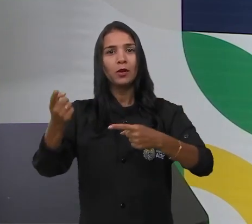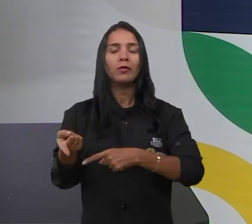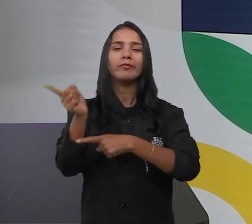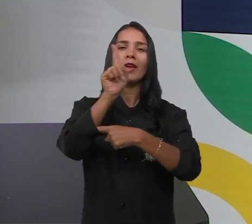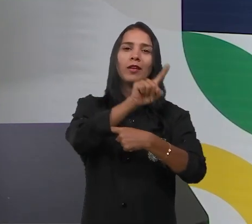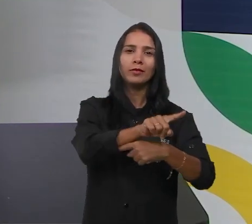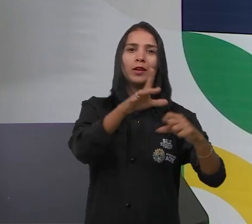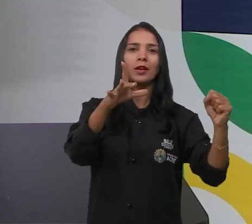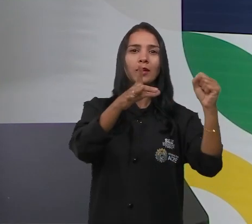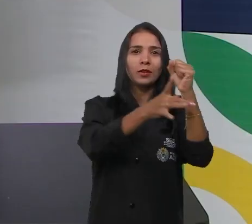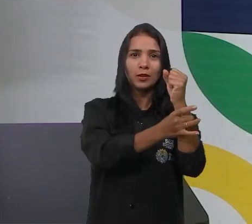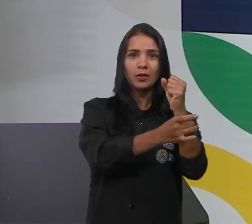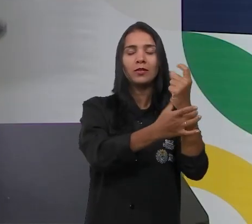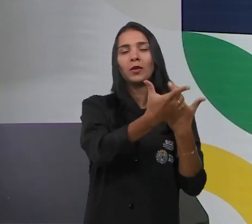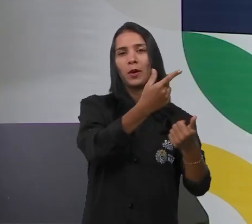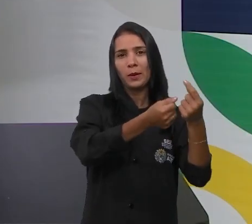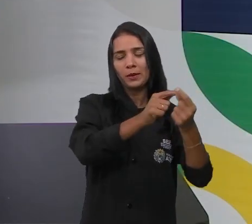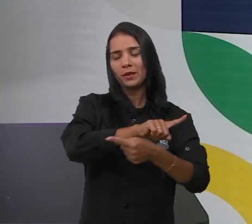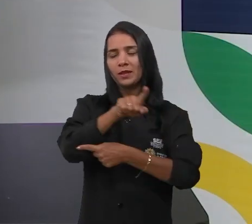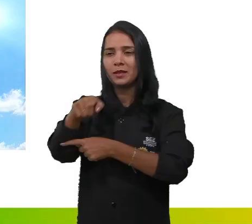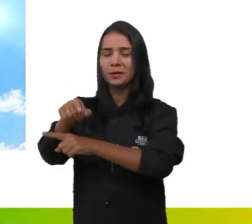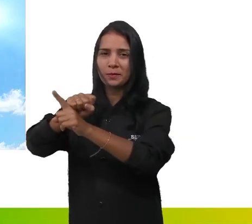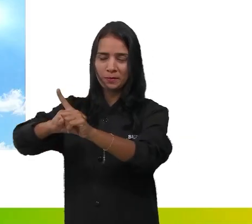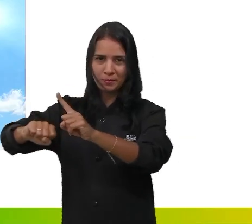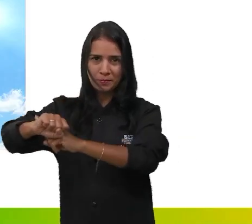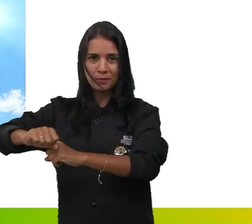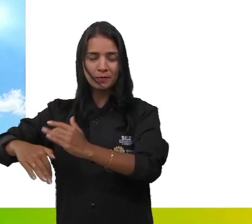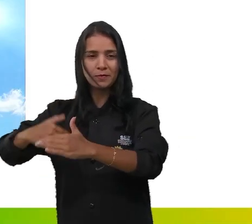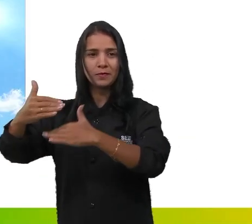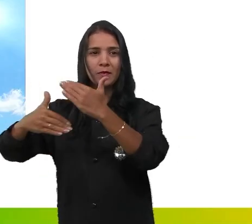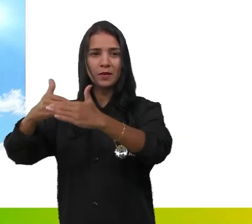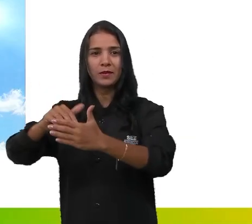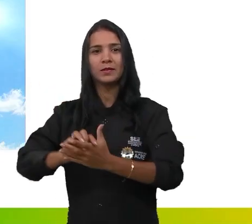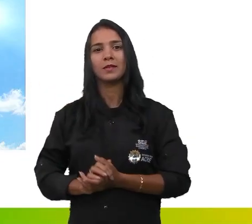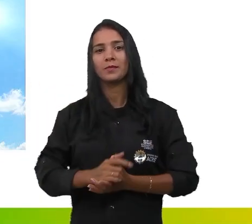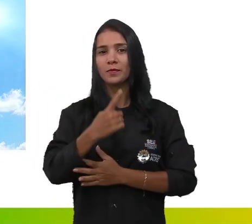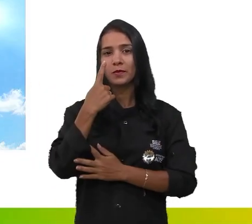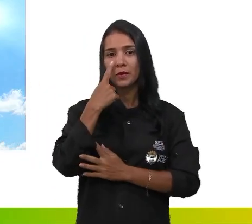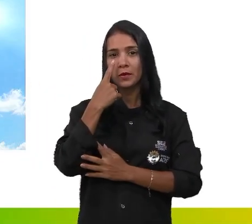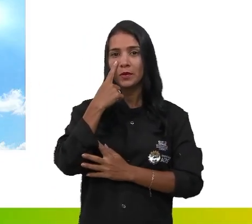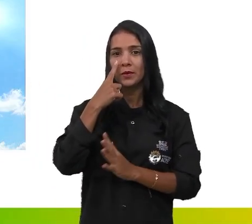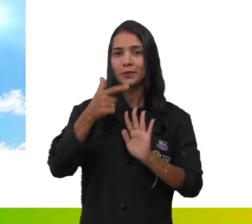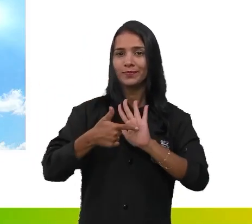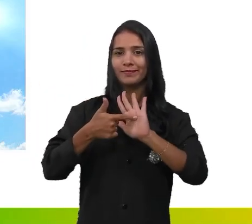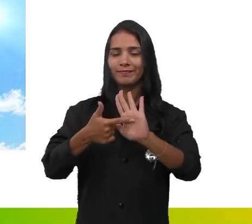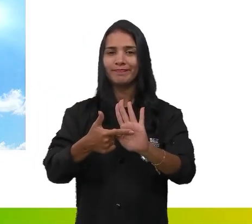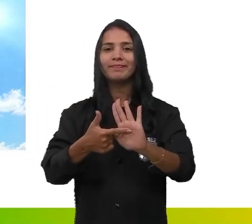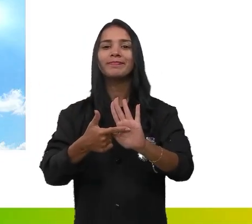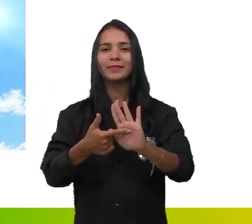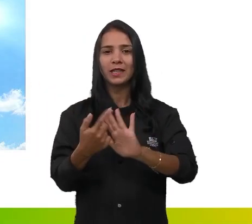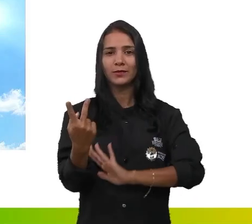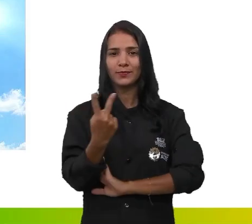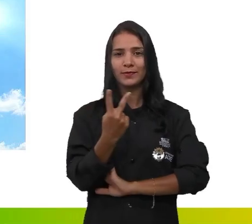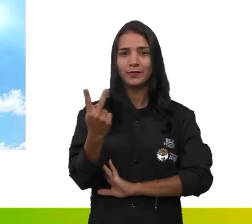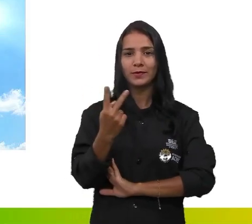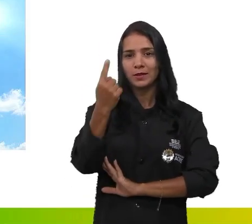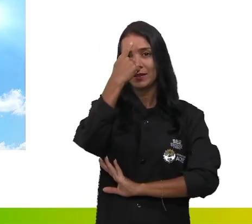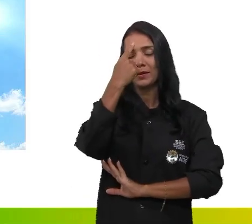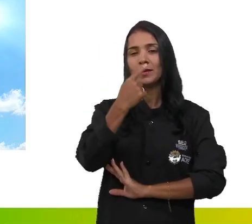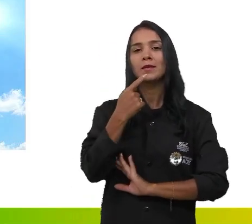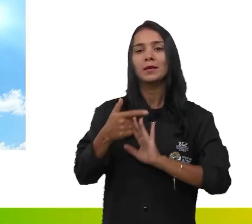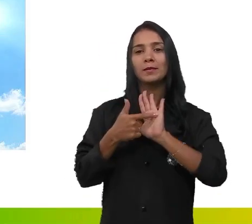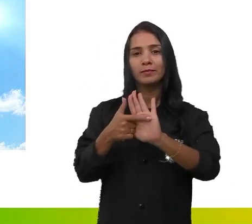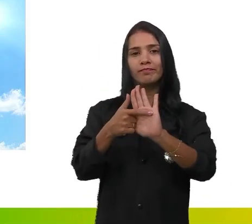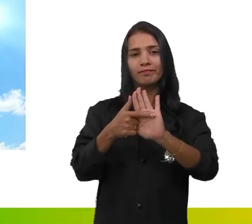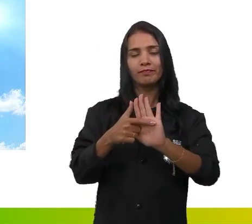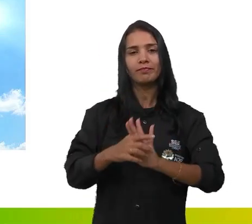outro defendendo o socialismo. Aqui na imagem, aqui eu trouxe para vocês no slide duas imagens. Então, de um lado